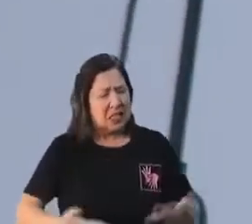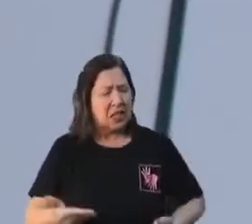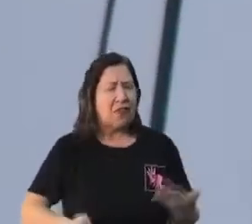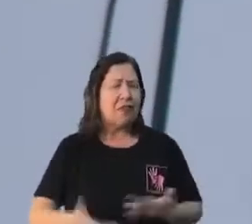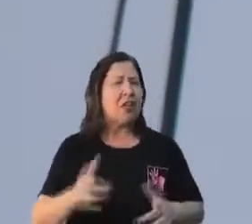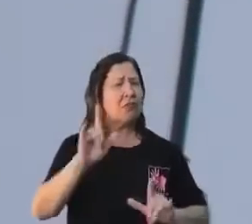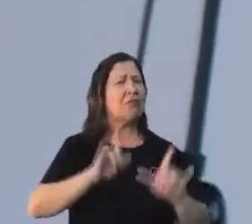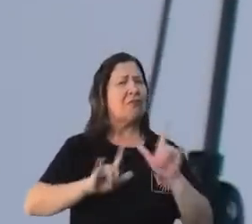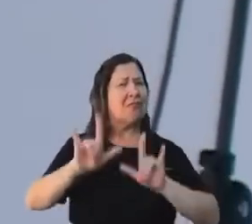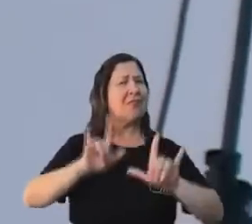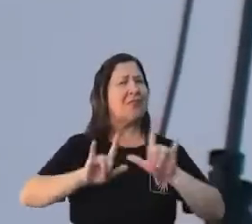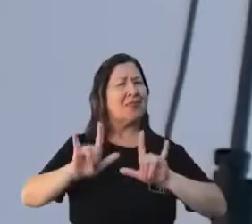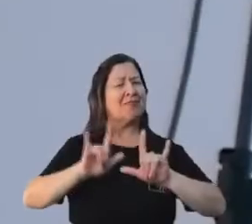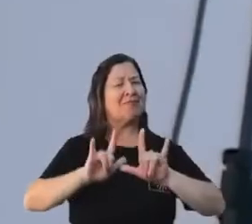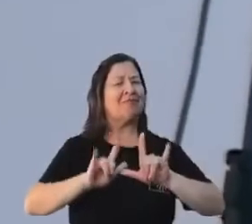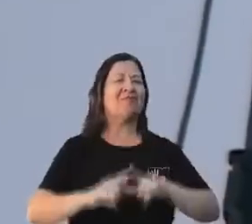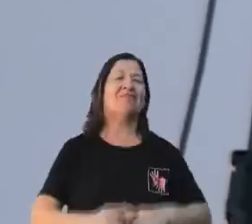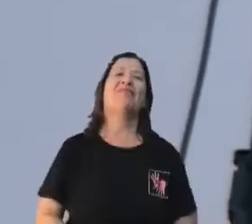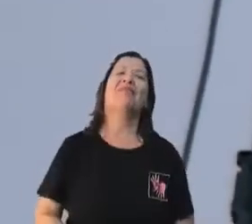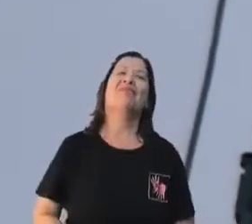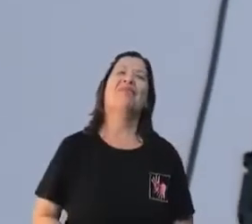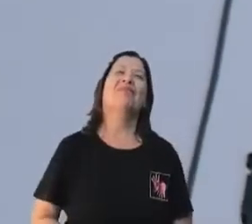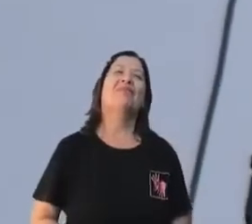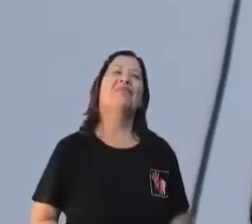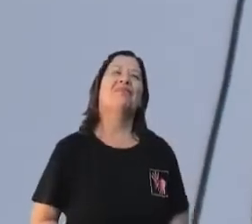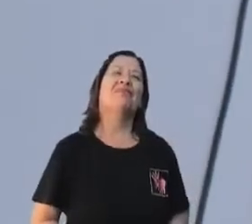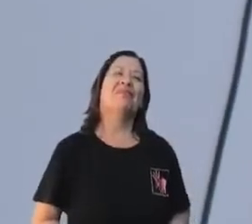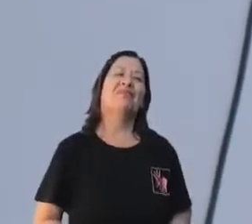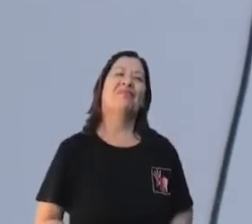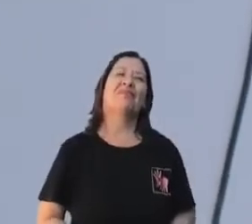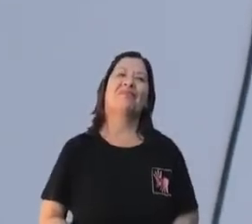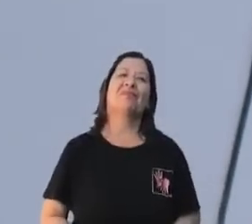sacrificialmente. É o que está escrito no versículo 3.